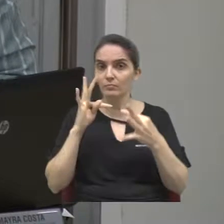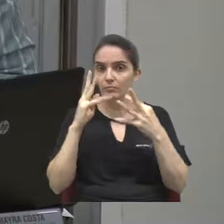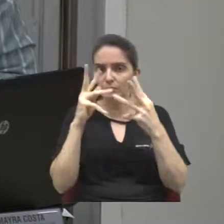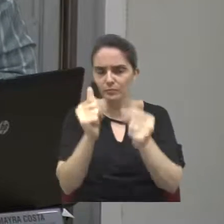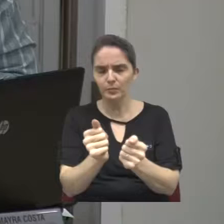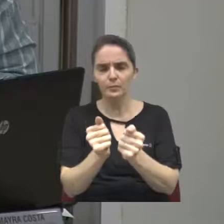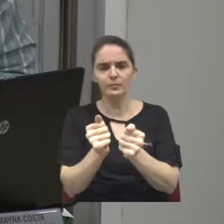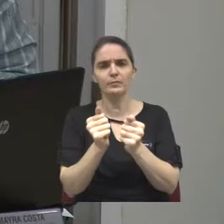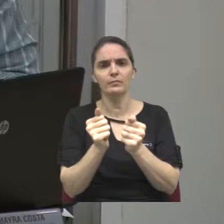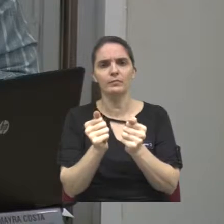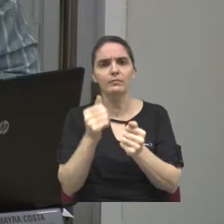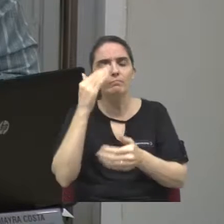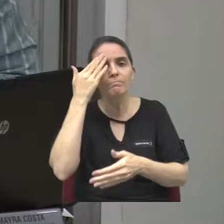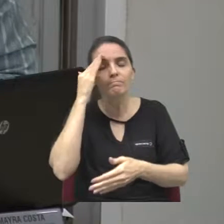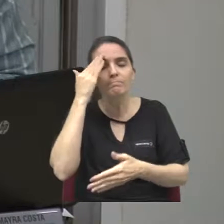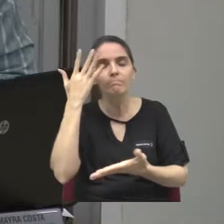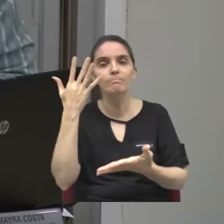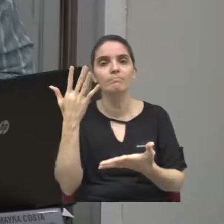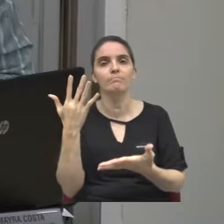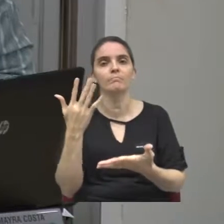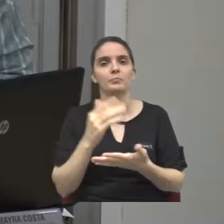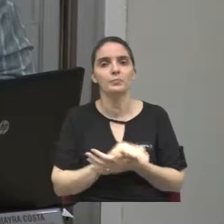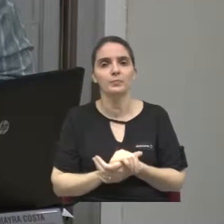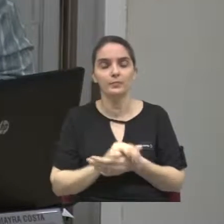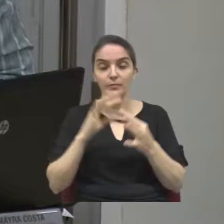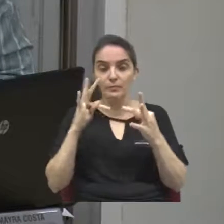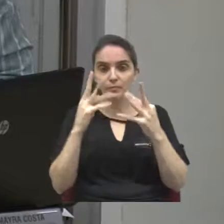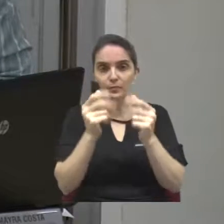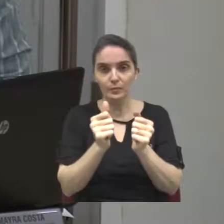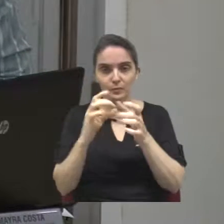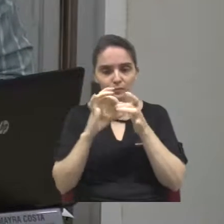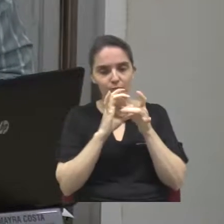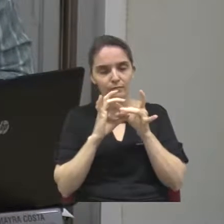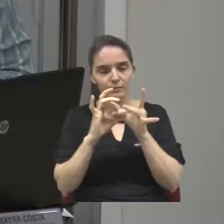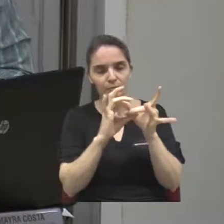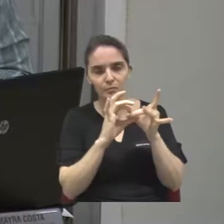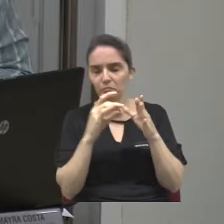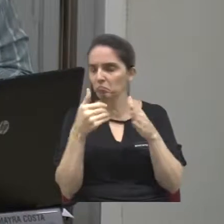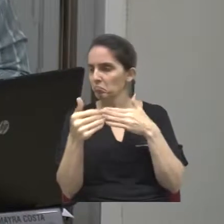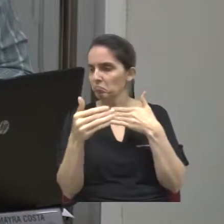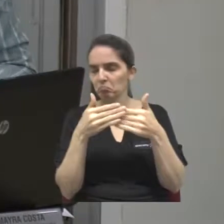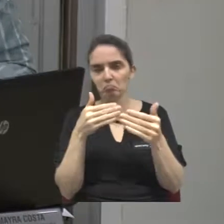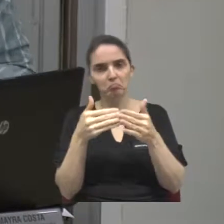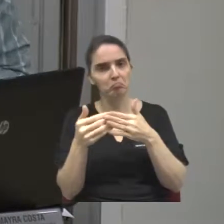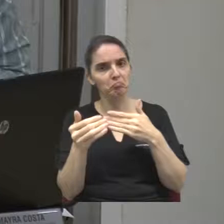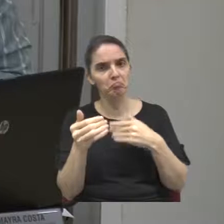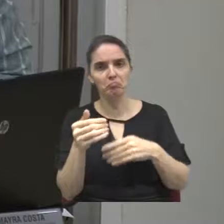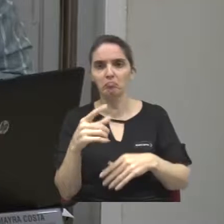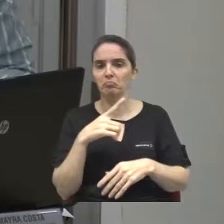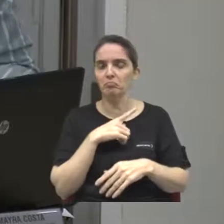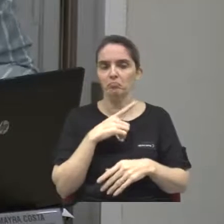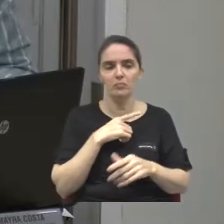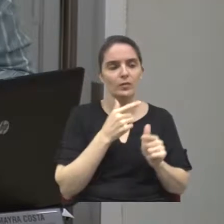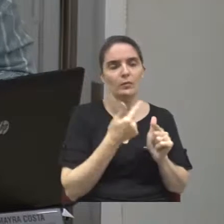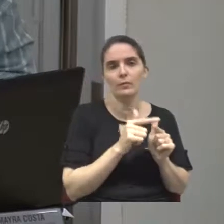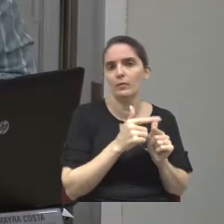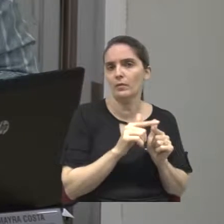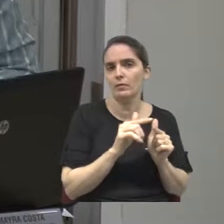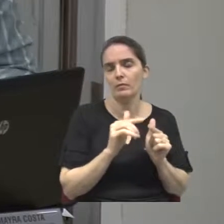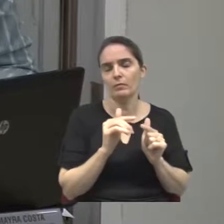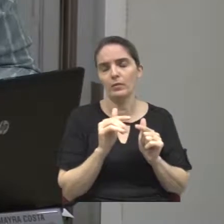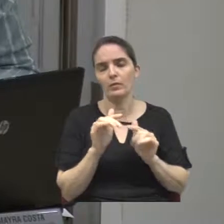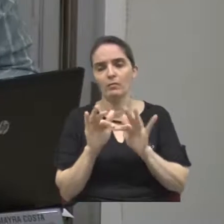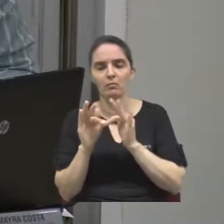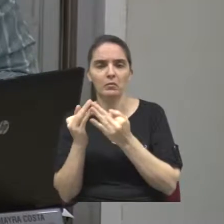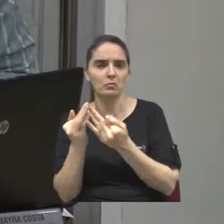causa, né, todos façam parte, independente de ter ou não ter o problema dentro da sua casa, que